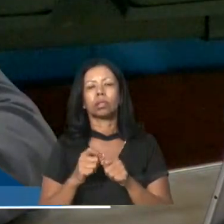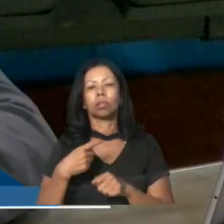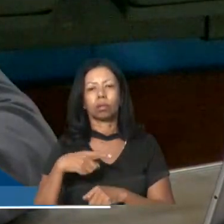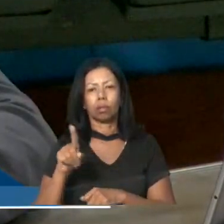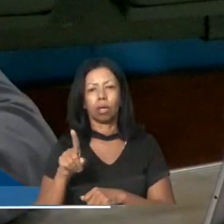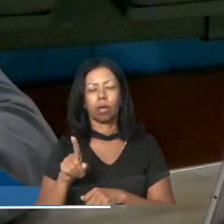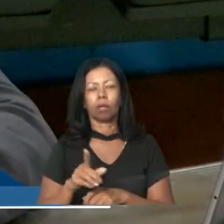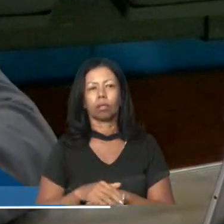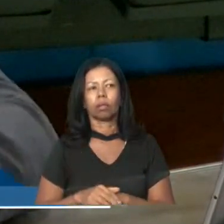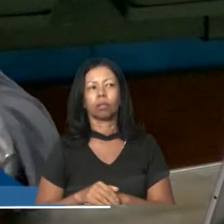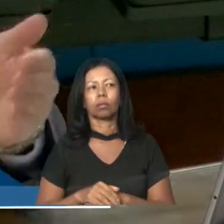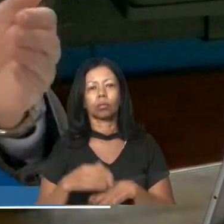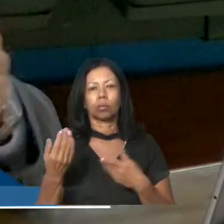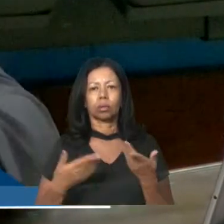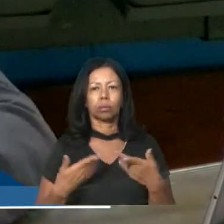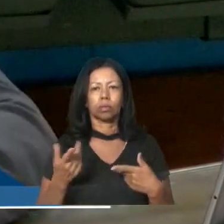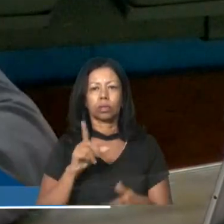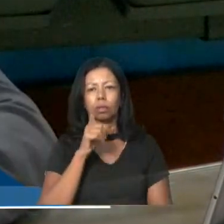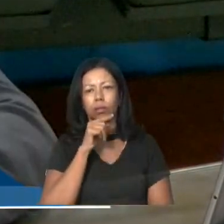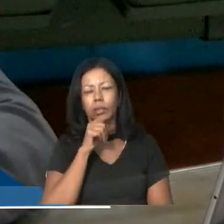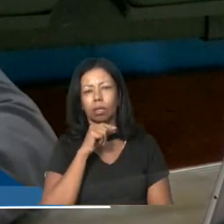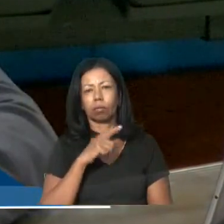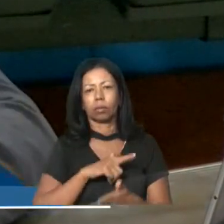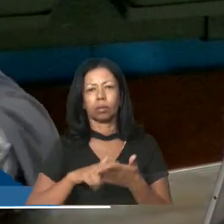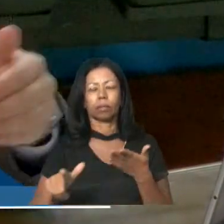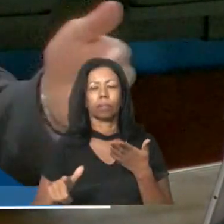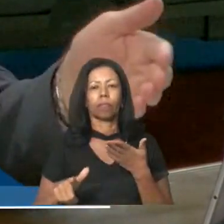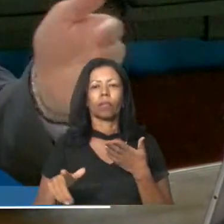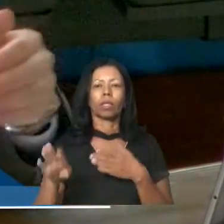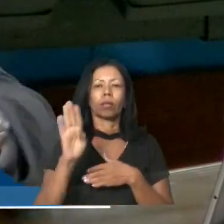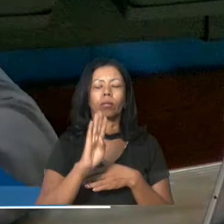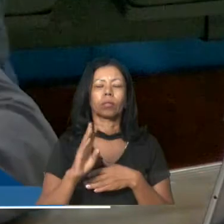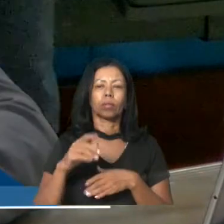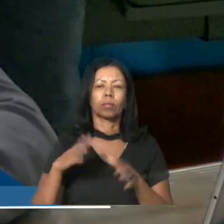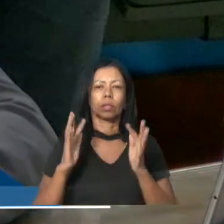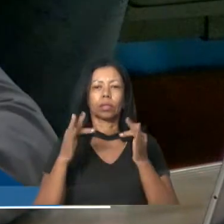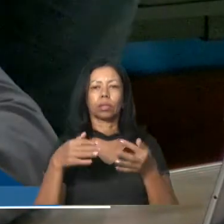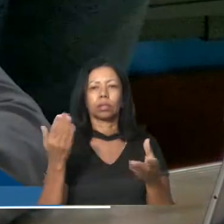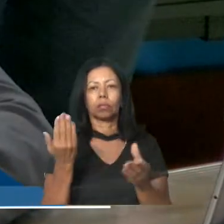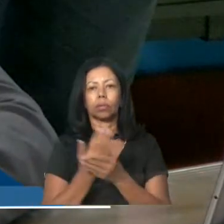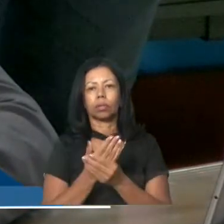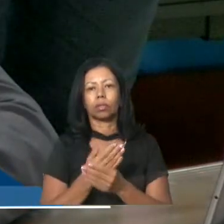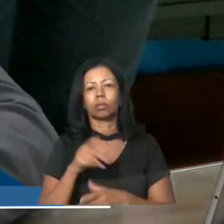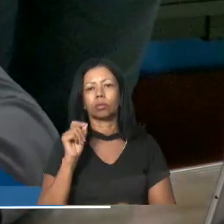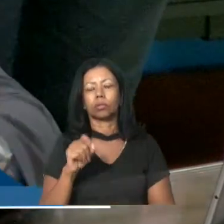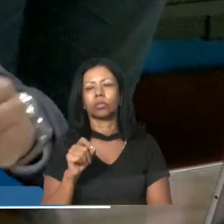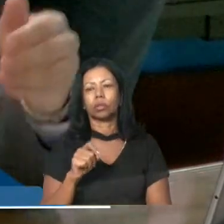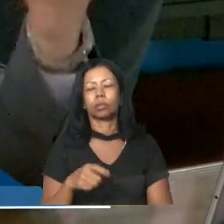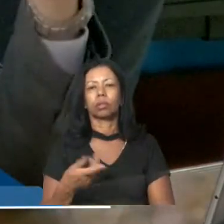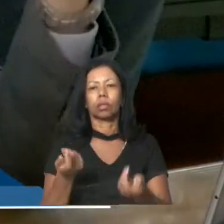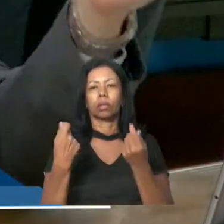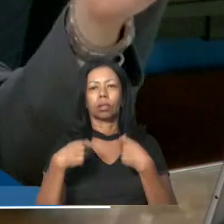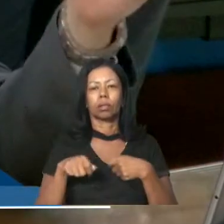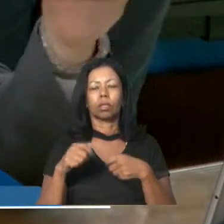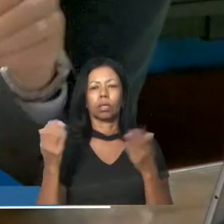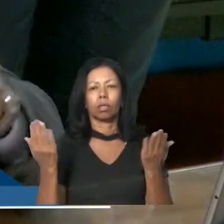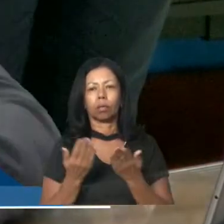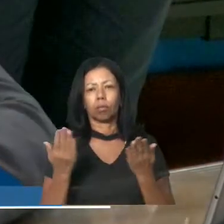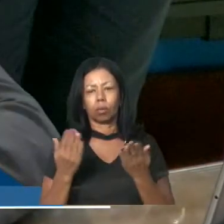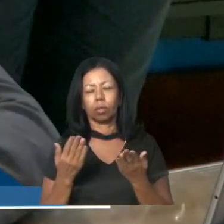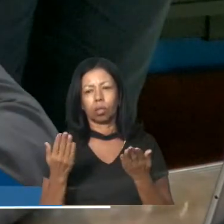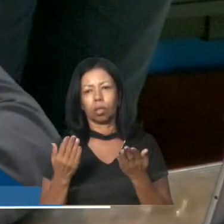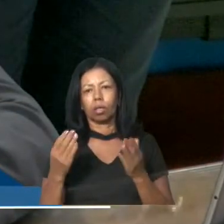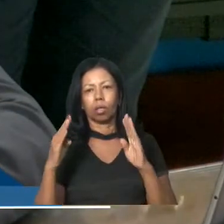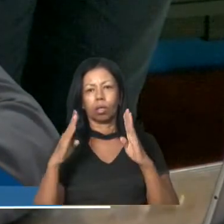assim efetuou, e a todas as partes envolvidas ali, pois estamos finalizando esse processo de trazer agora a